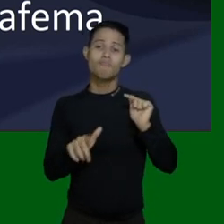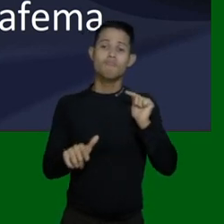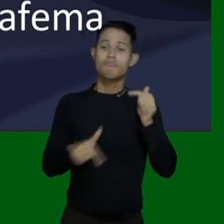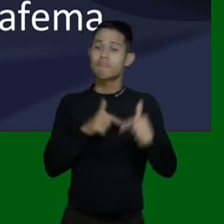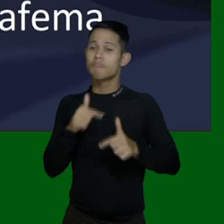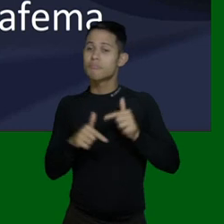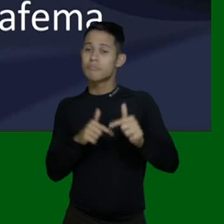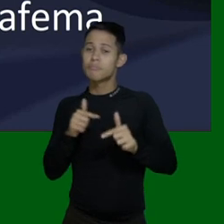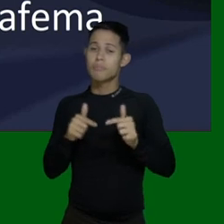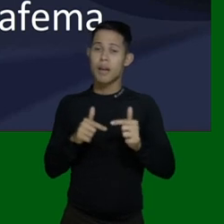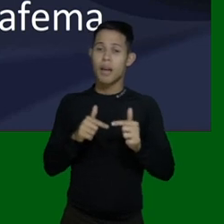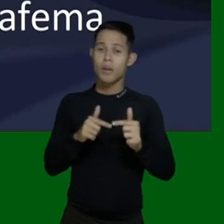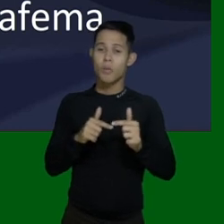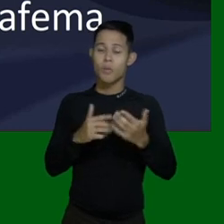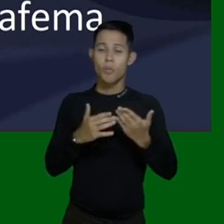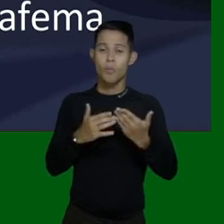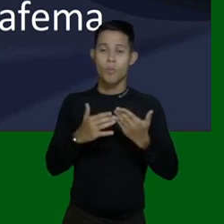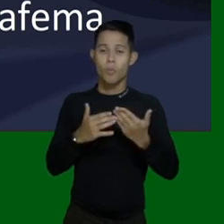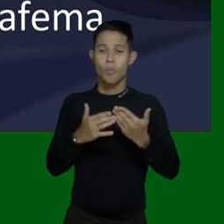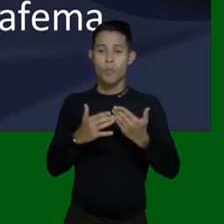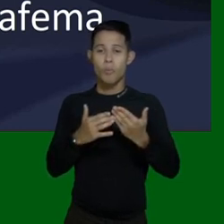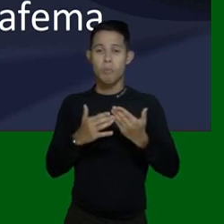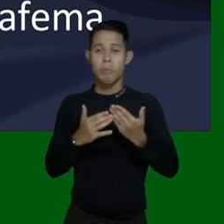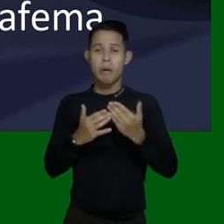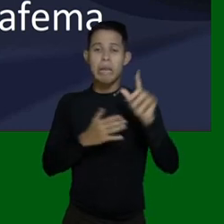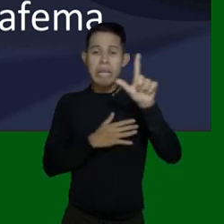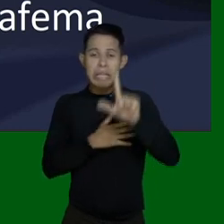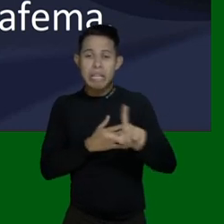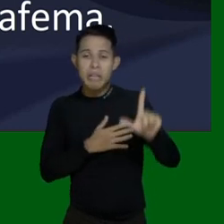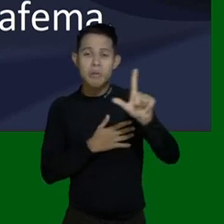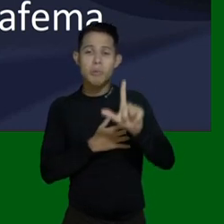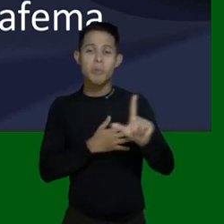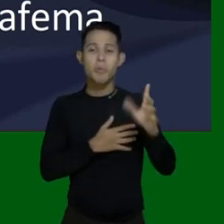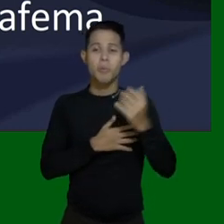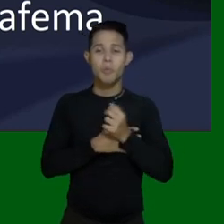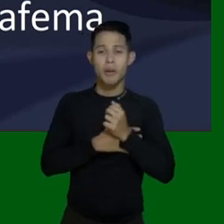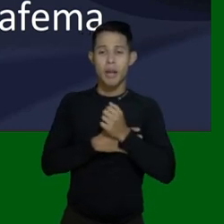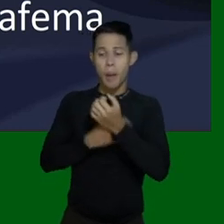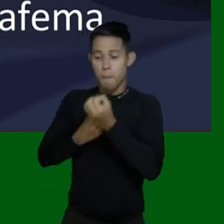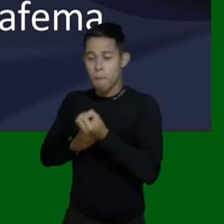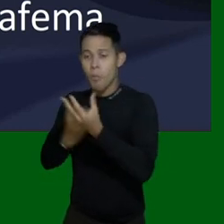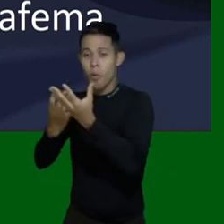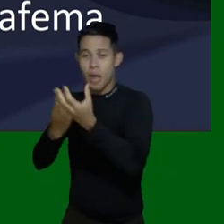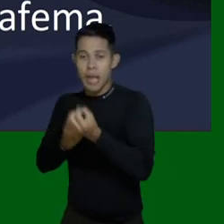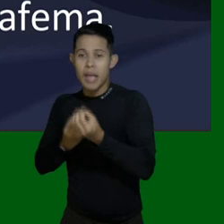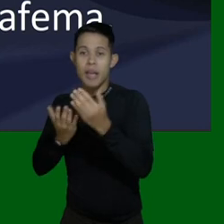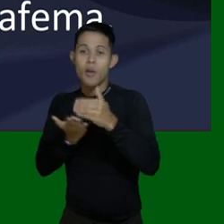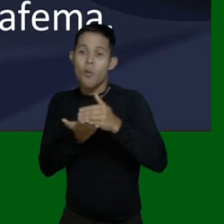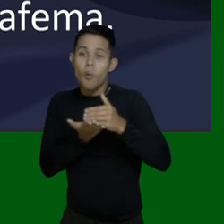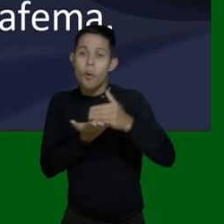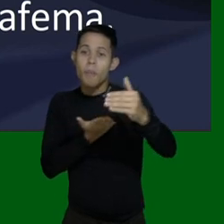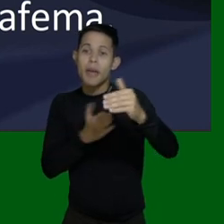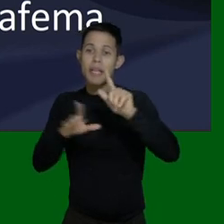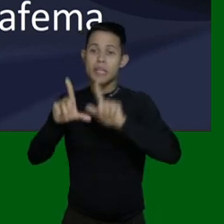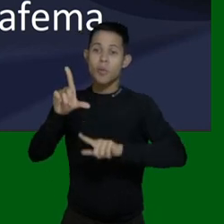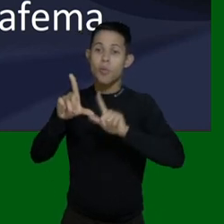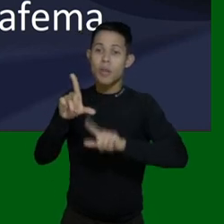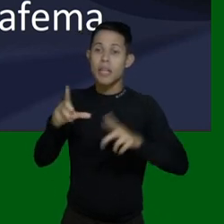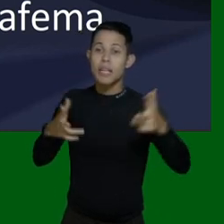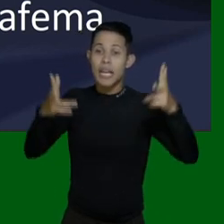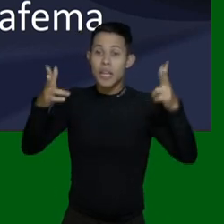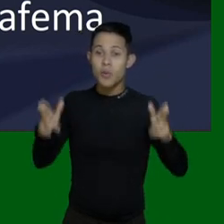pequenas aliterações pequenos poemas que tudo começa com a mesma letra